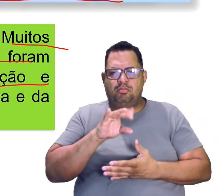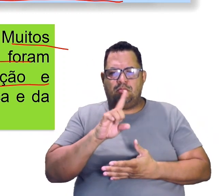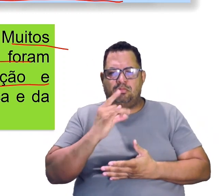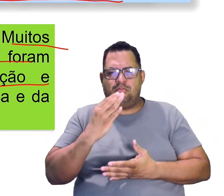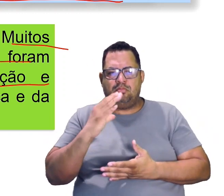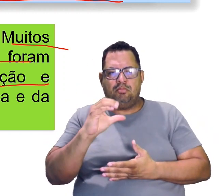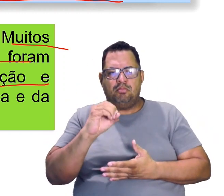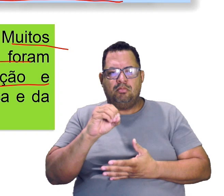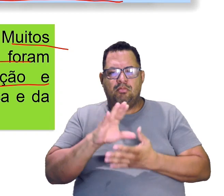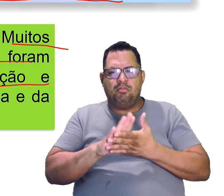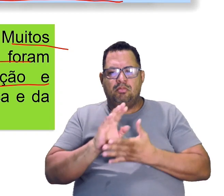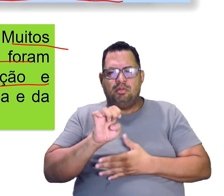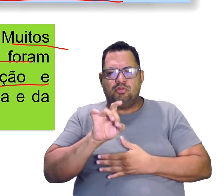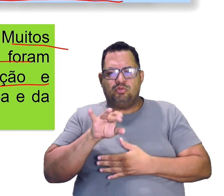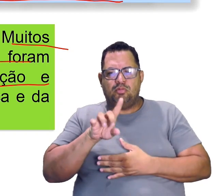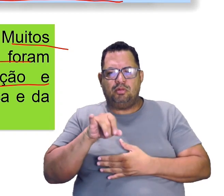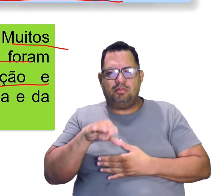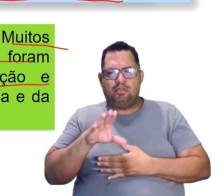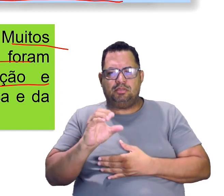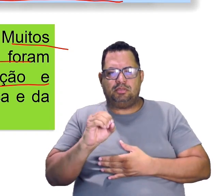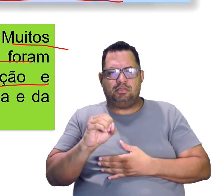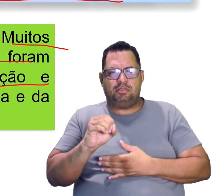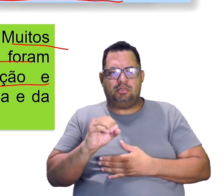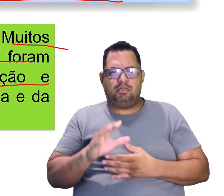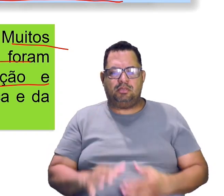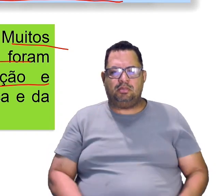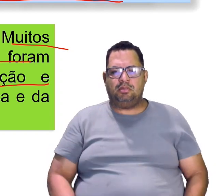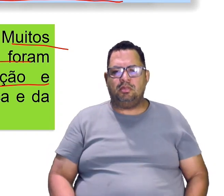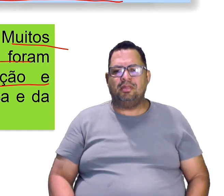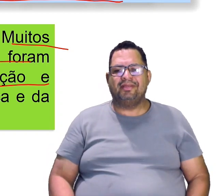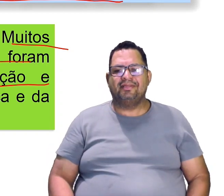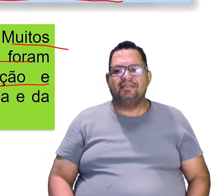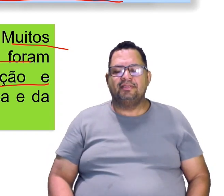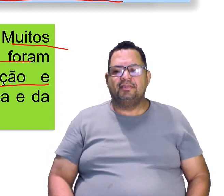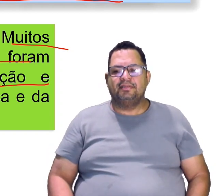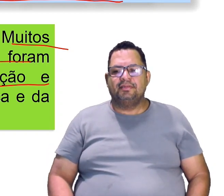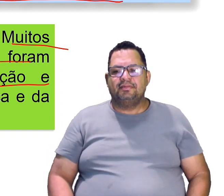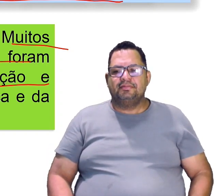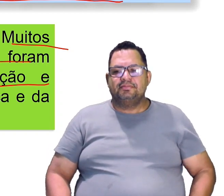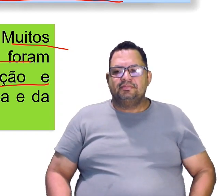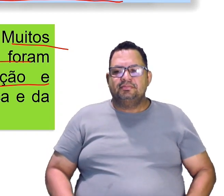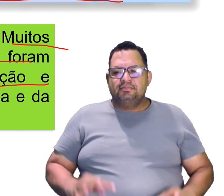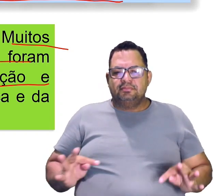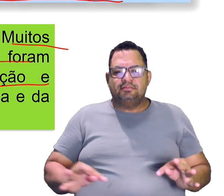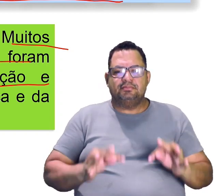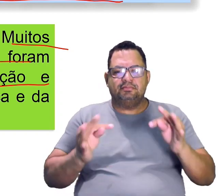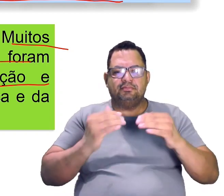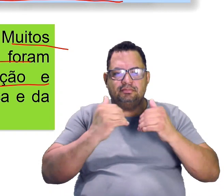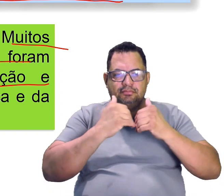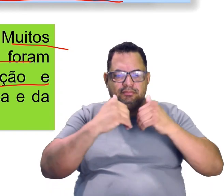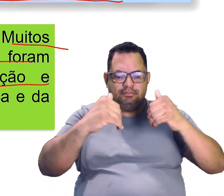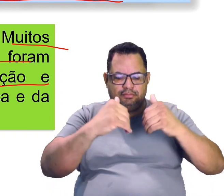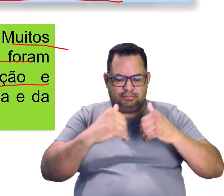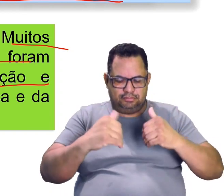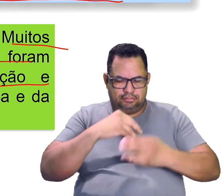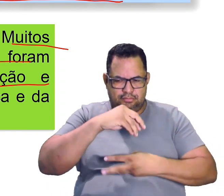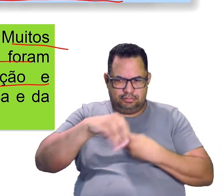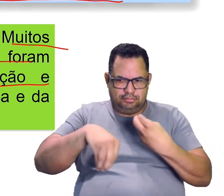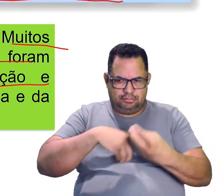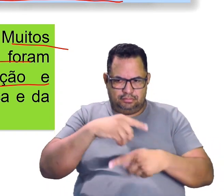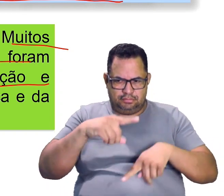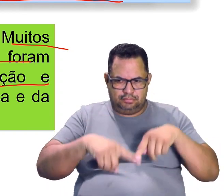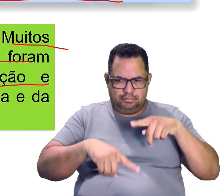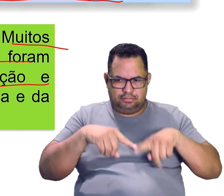e sublimação. Vocês vão ver que se trata de técnica de separar misturas,